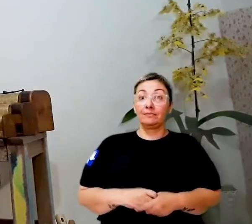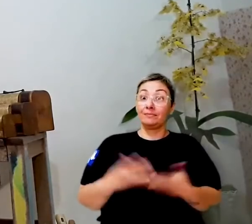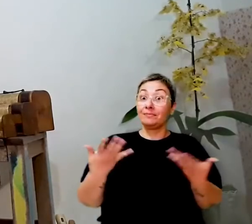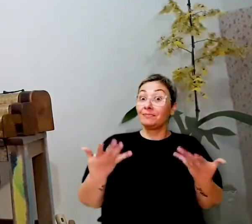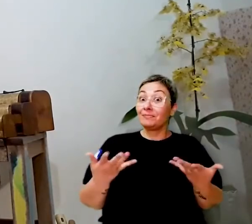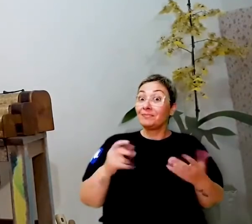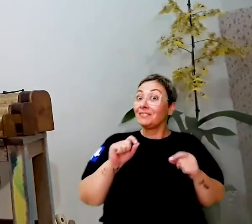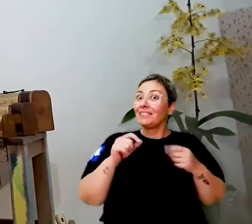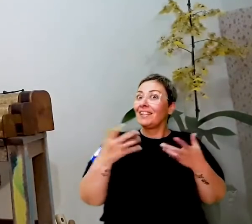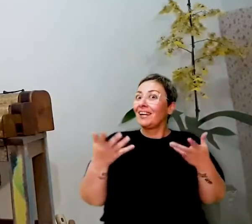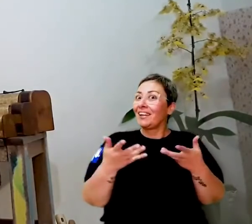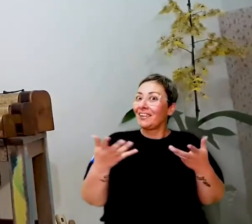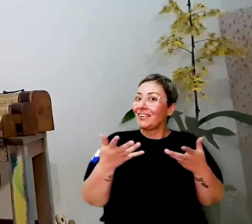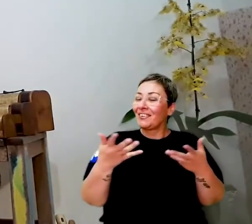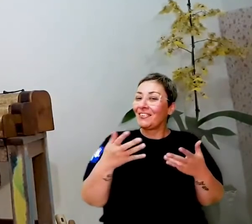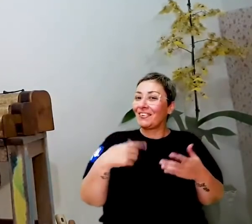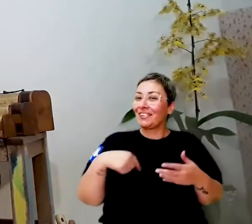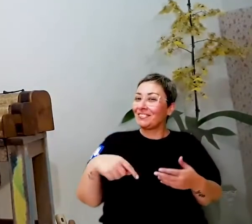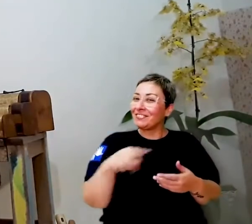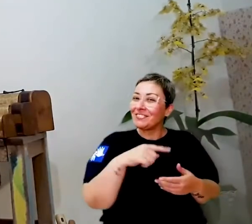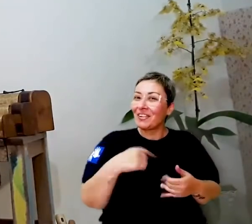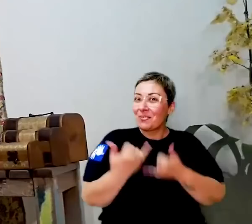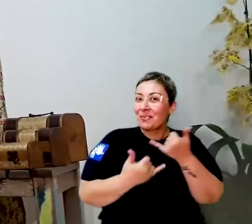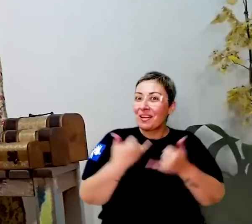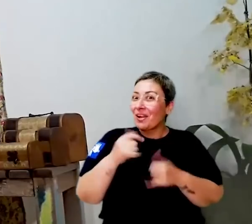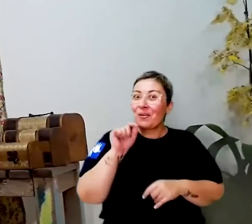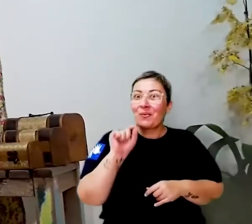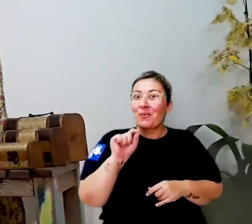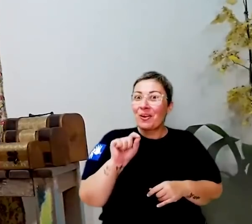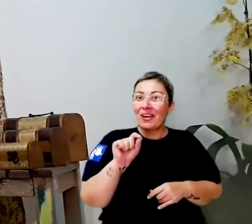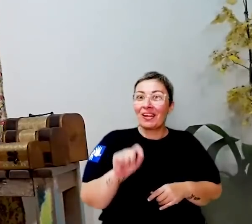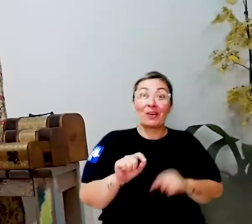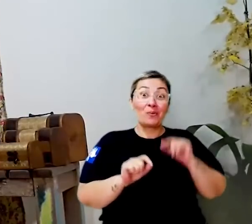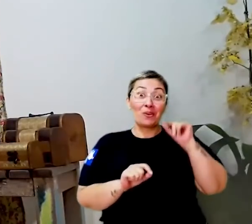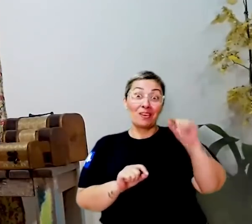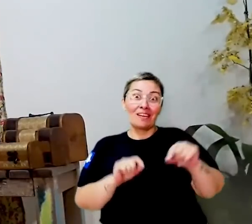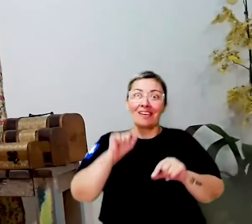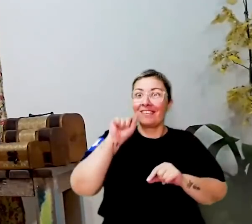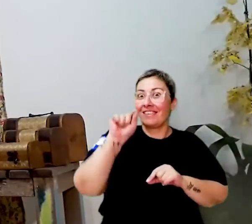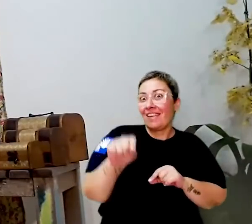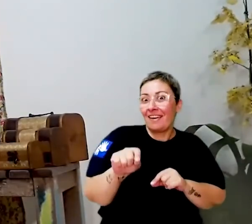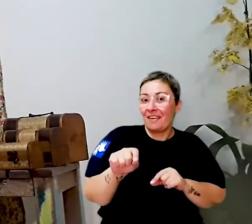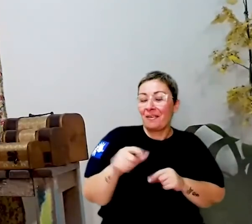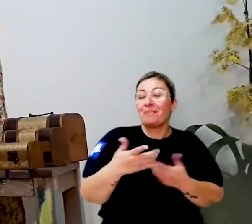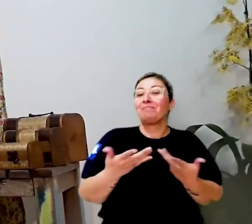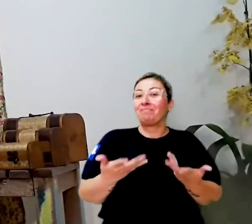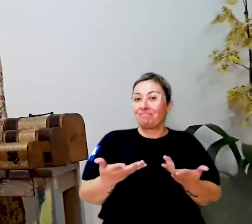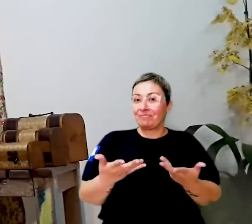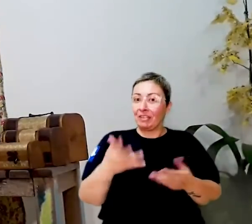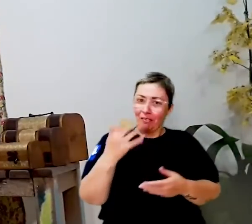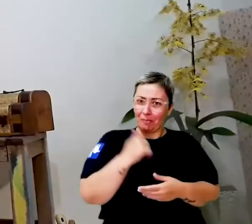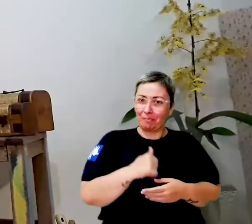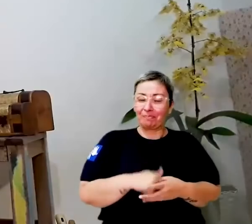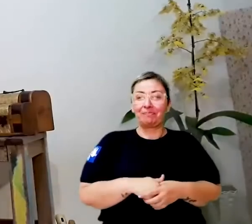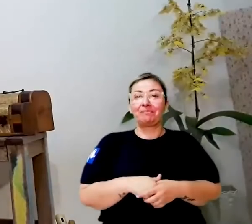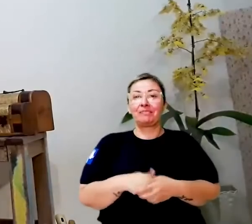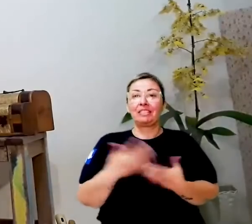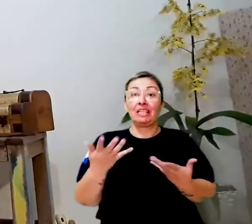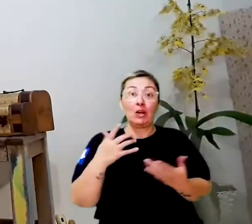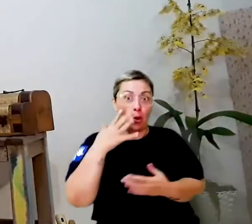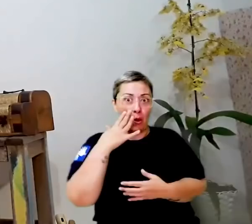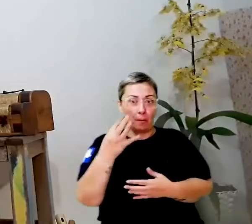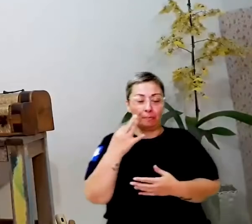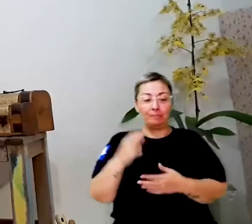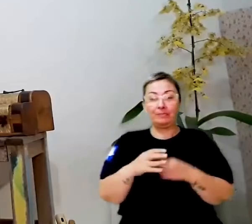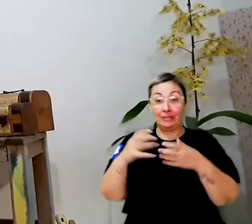Que tal agora a gente brincar de o que é o que é? Vamos!